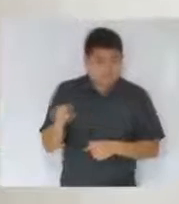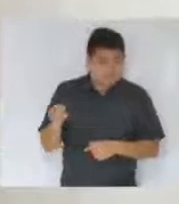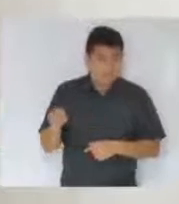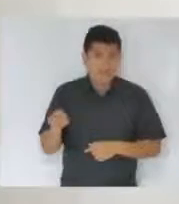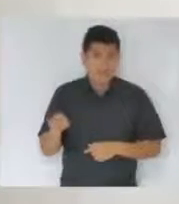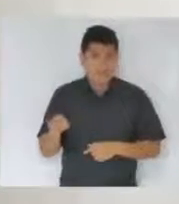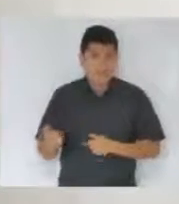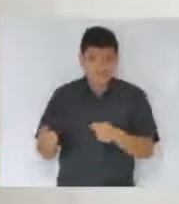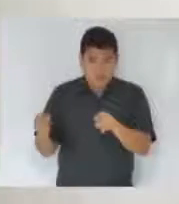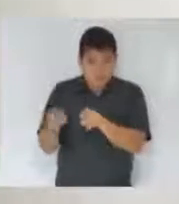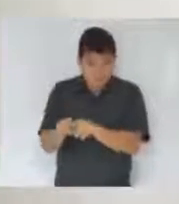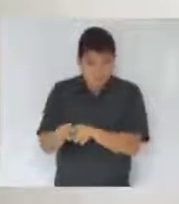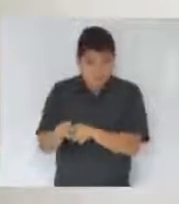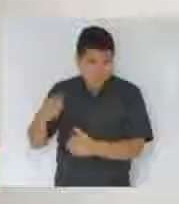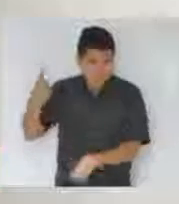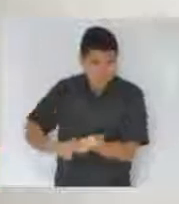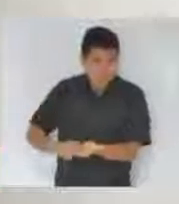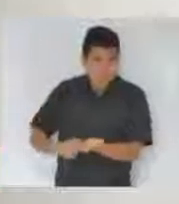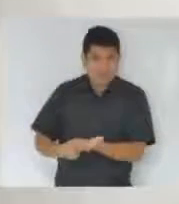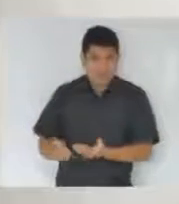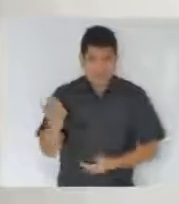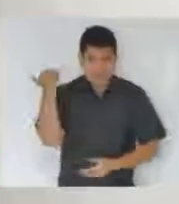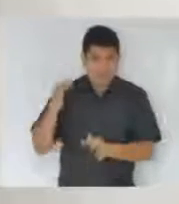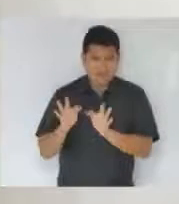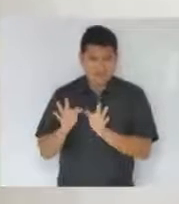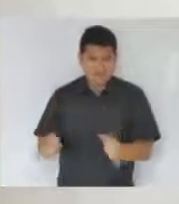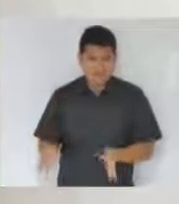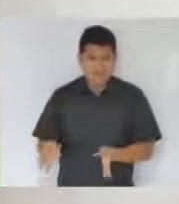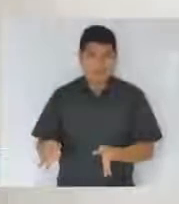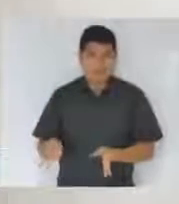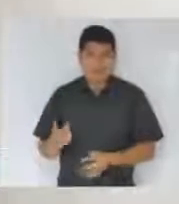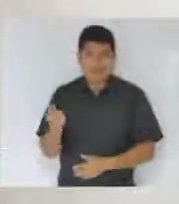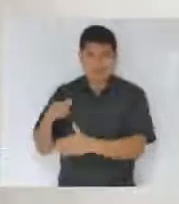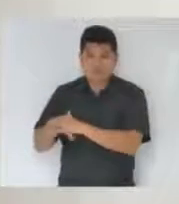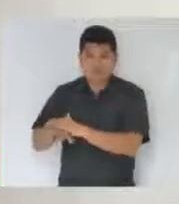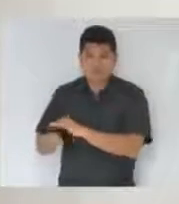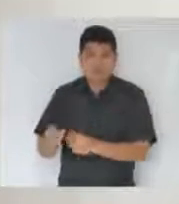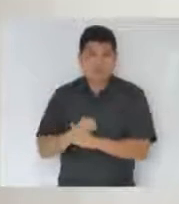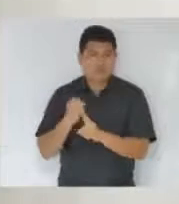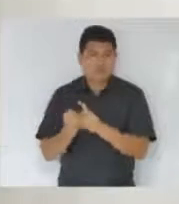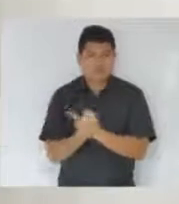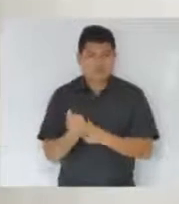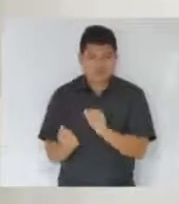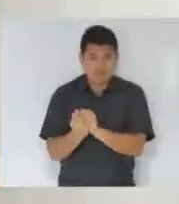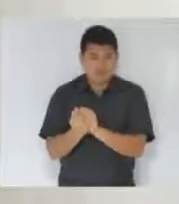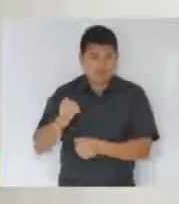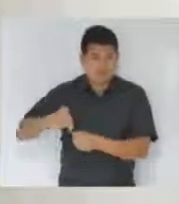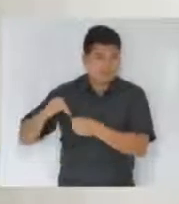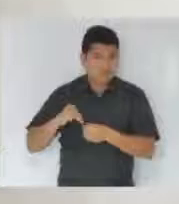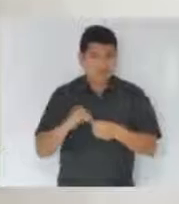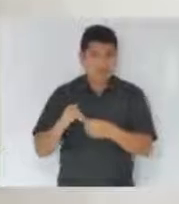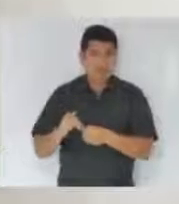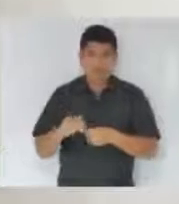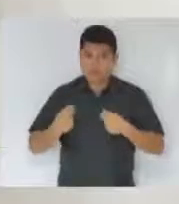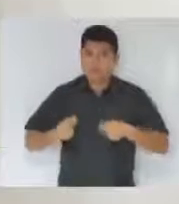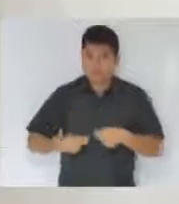esses convênios hoje, que eram feitos de forma simplificada pelo Fundo Social com os municípios, deputado Alba, teria que checar isso, e